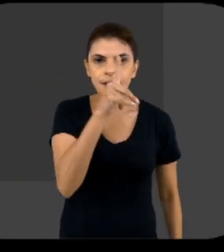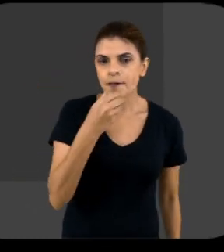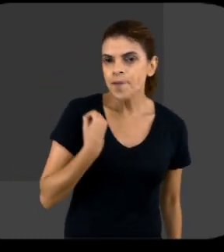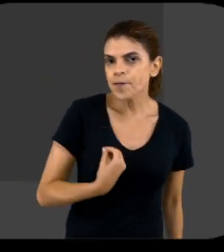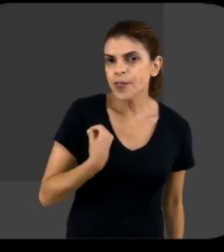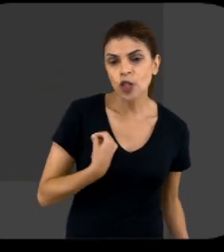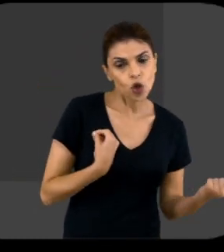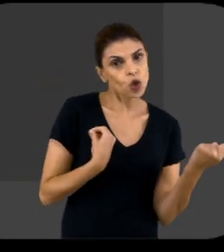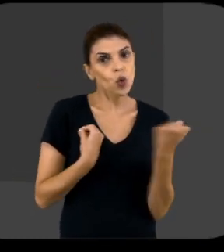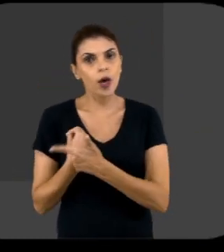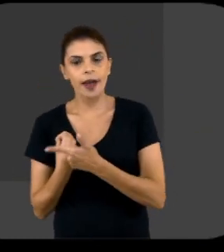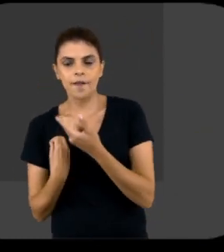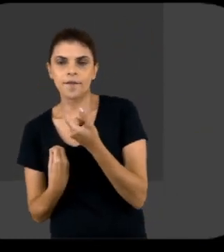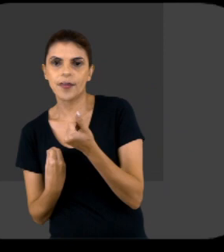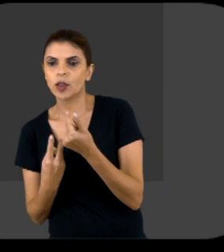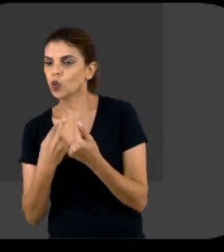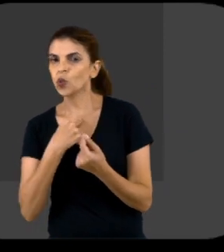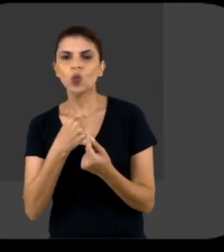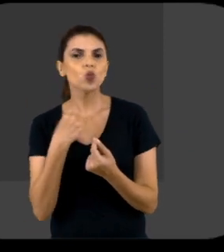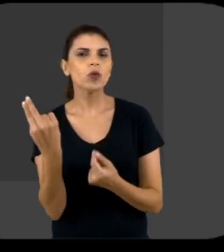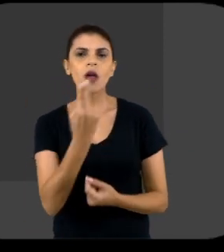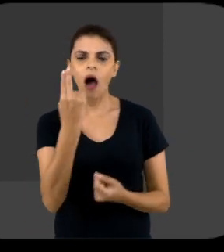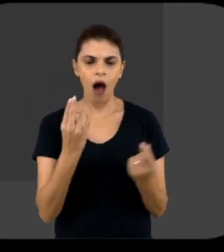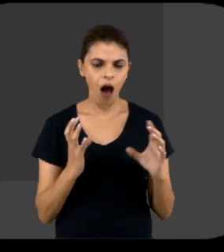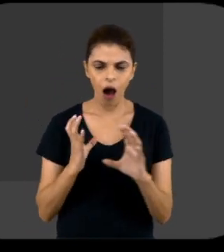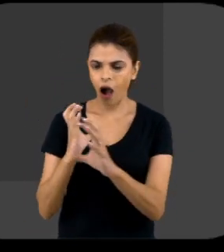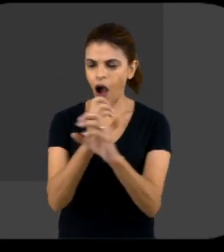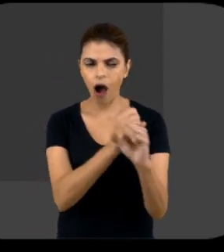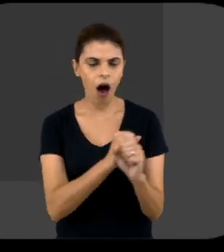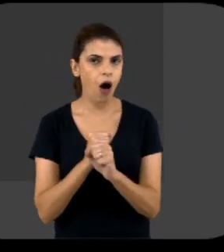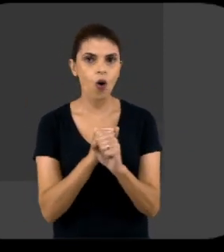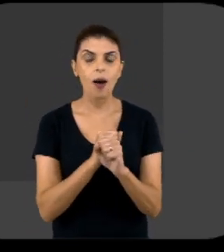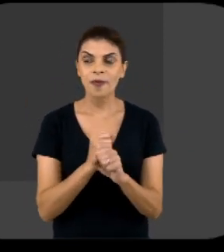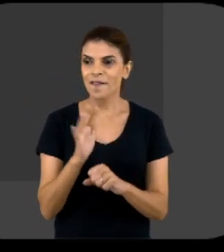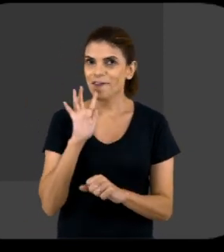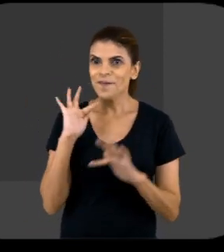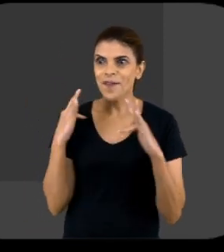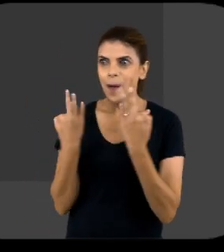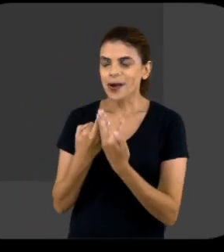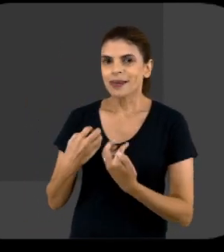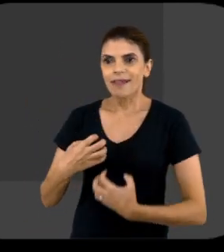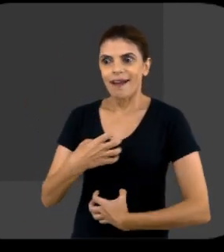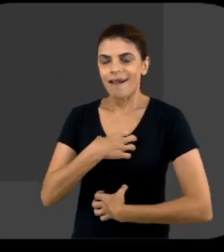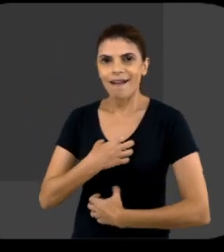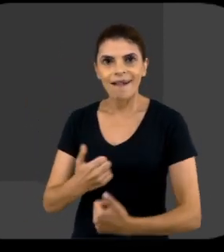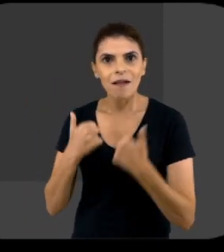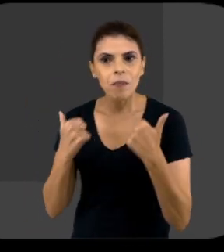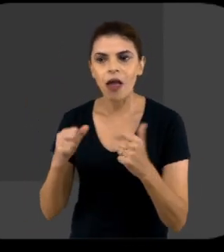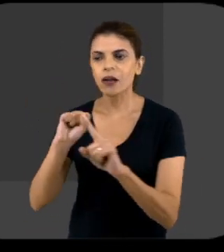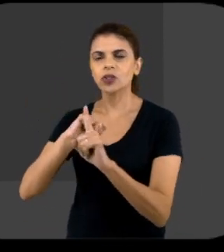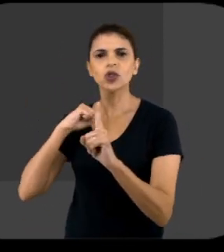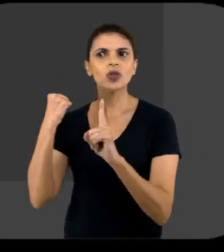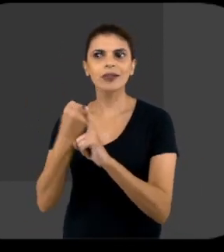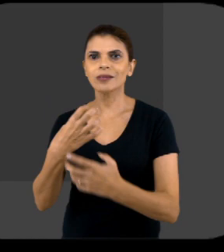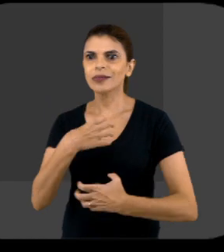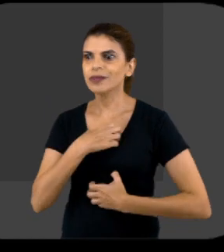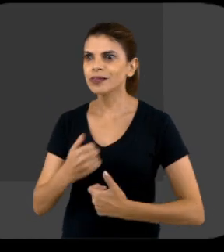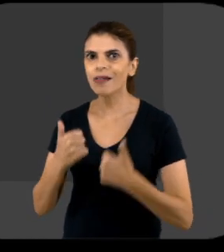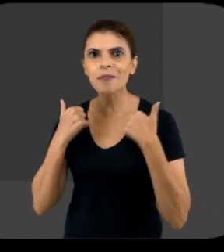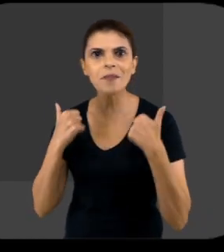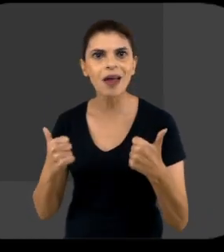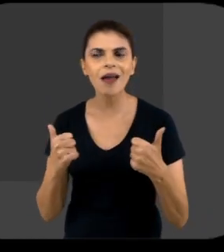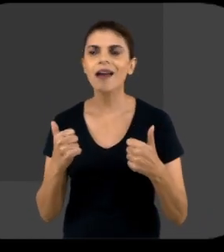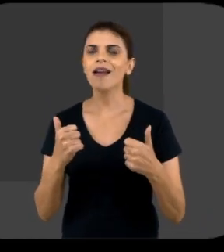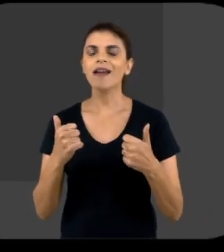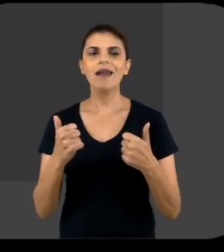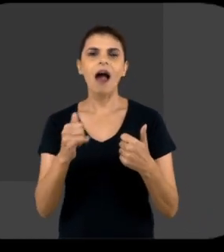financeiro. Ele é incalculável, principalmente para os familiares, para a sociedade também, porque